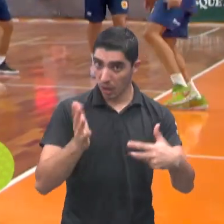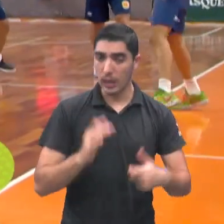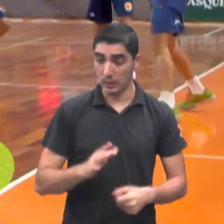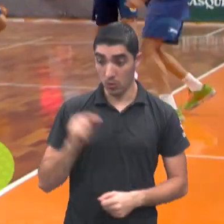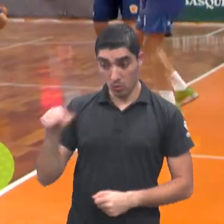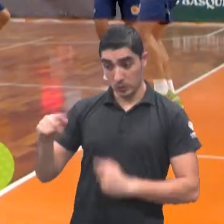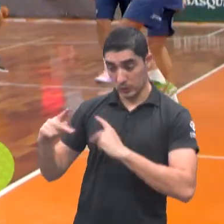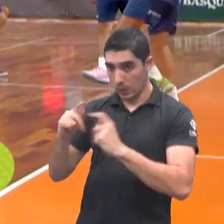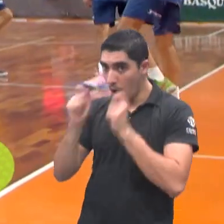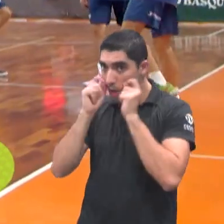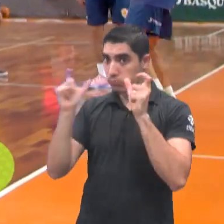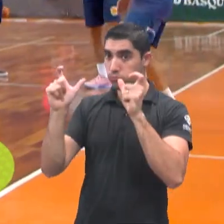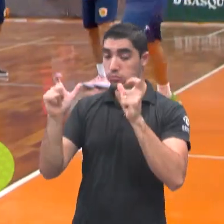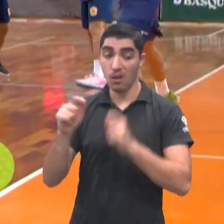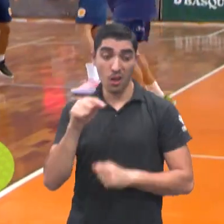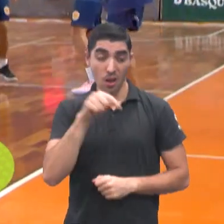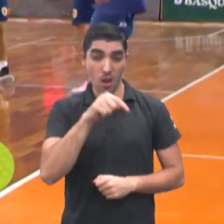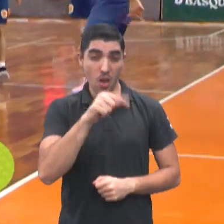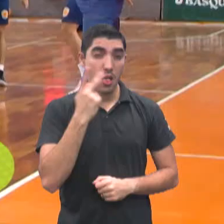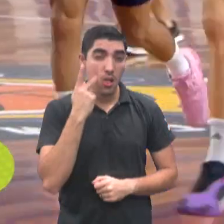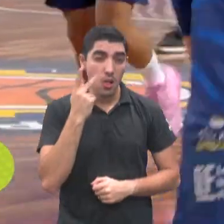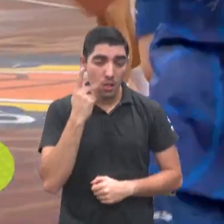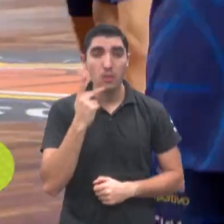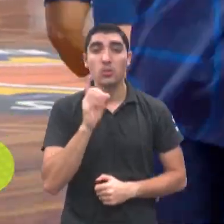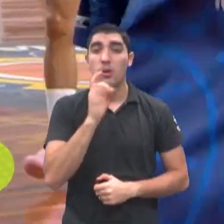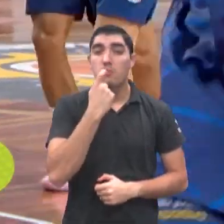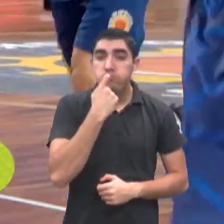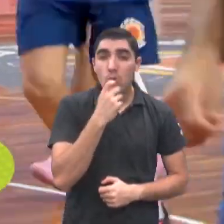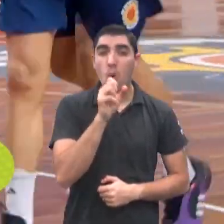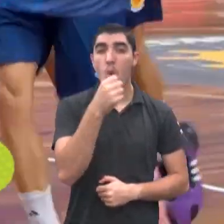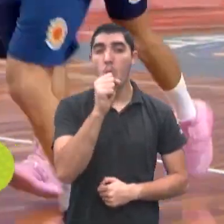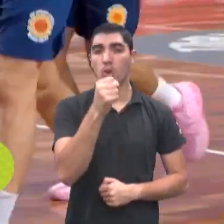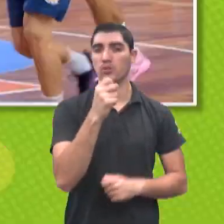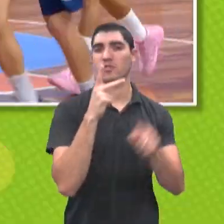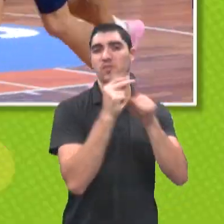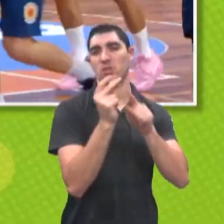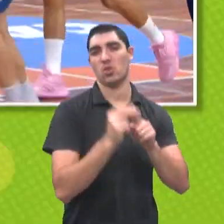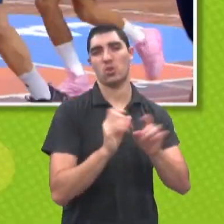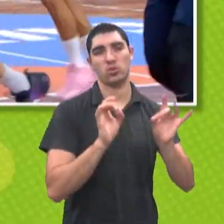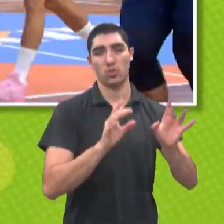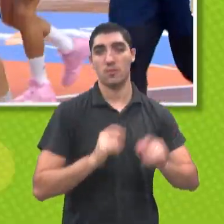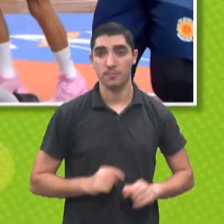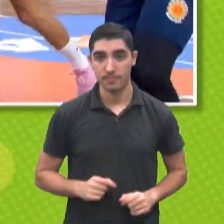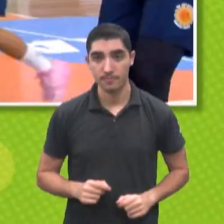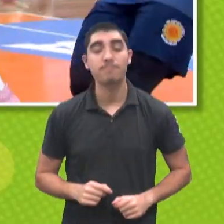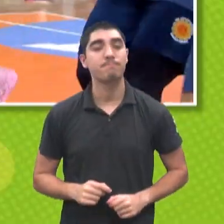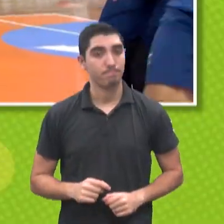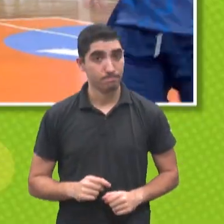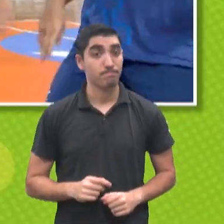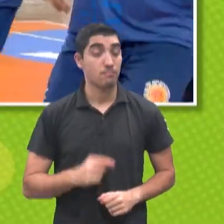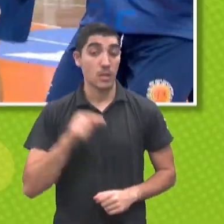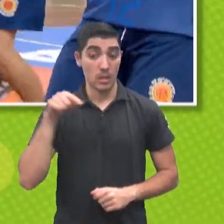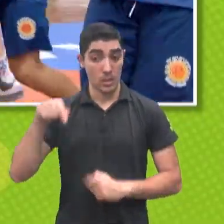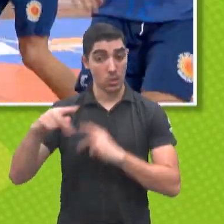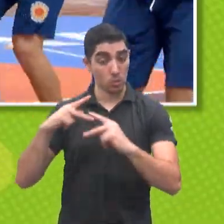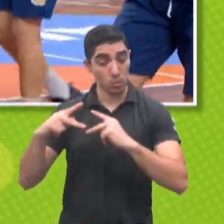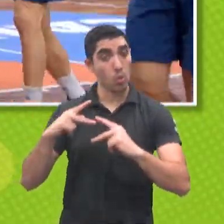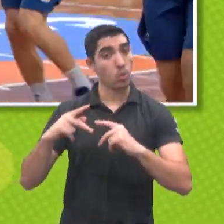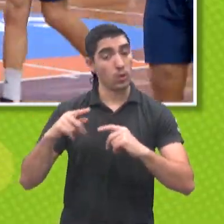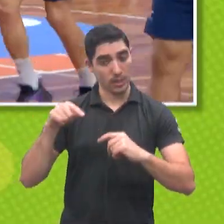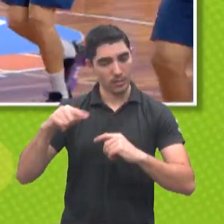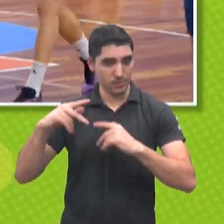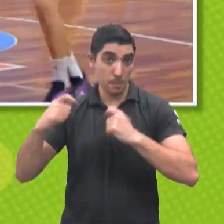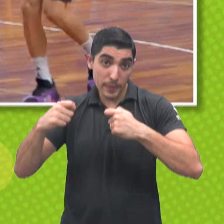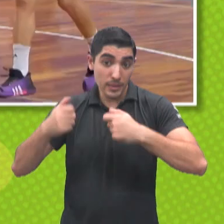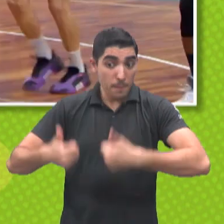Fortaleza tem apenas 8 vitórias em 29 jogos até aqui, Brunão. É um jogo para o São José se recuperar no campeonato, mas lembrar